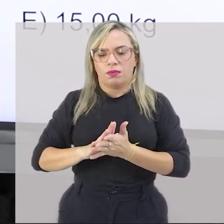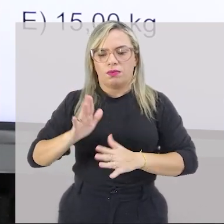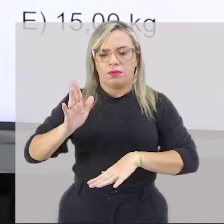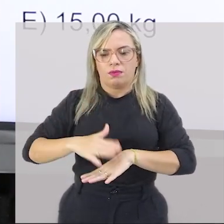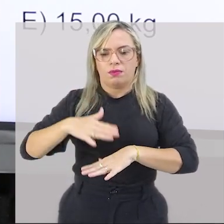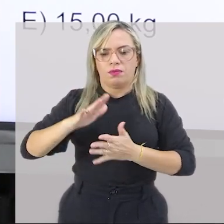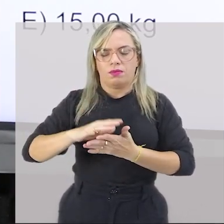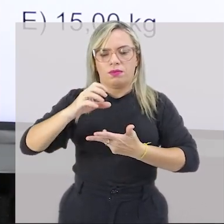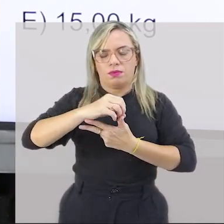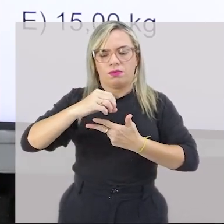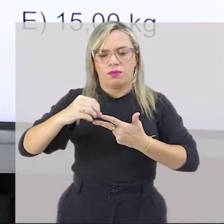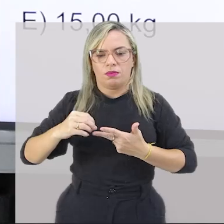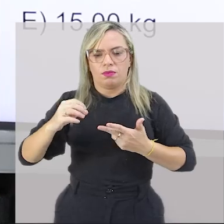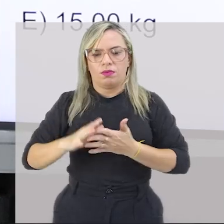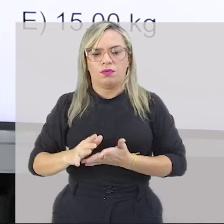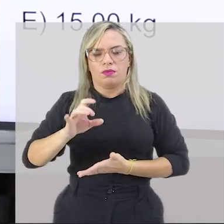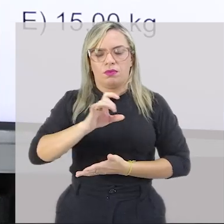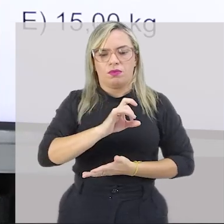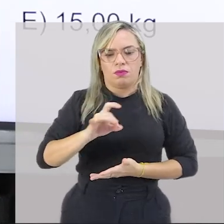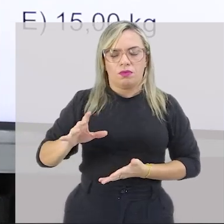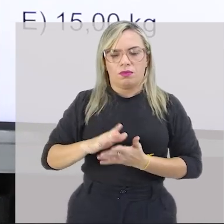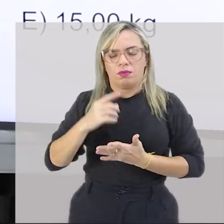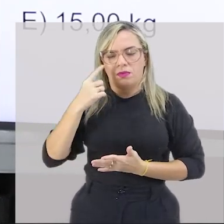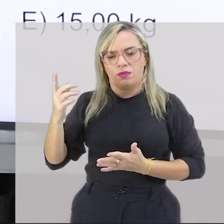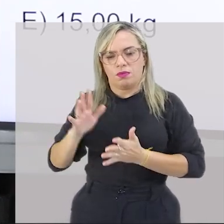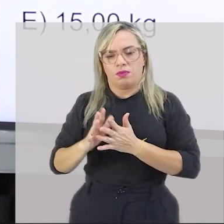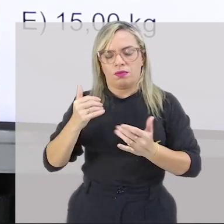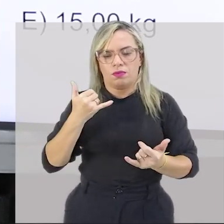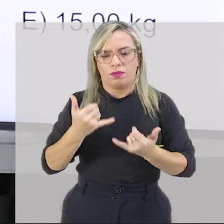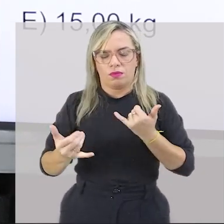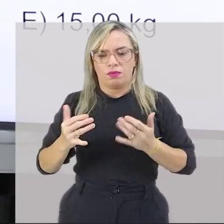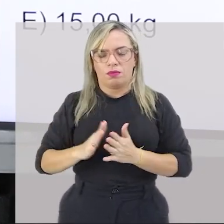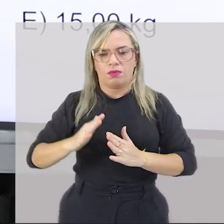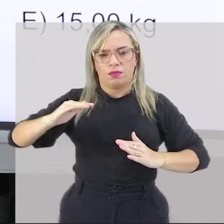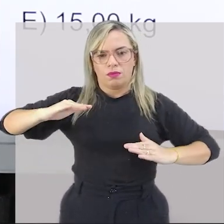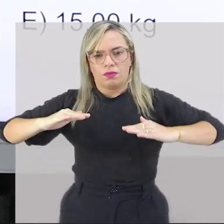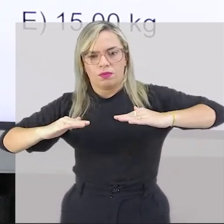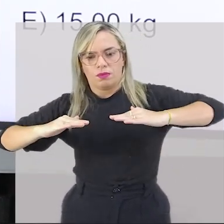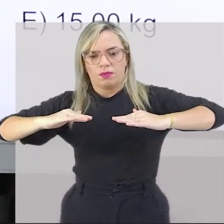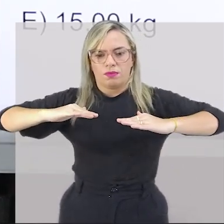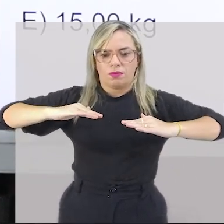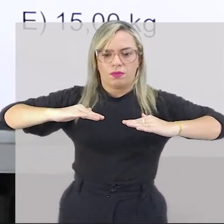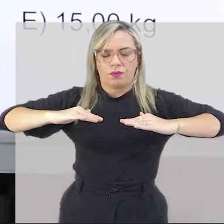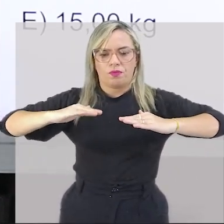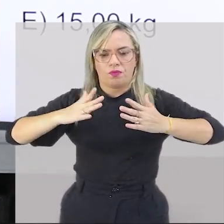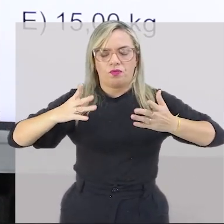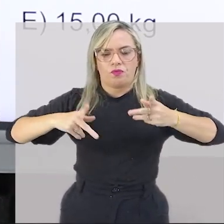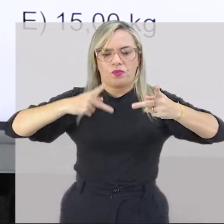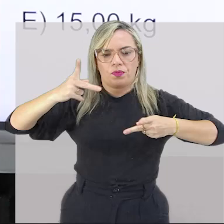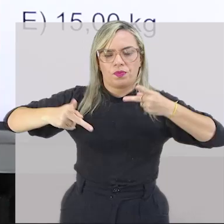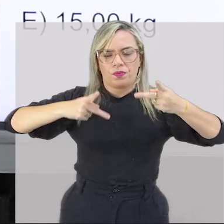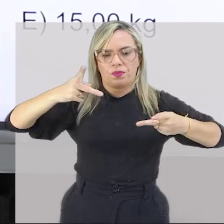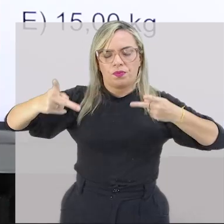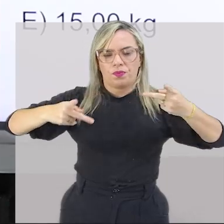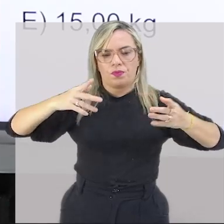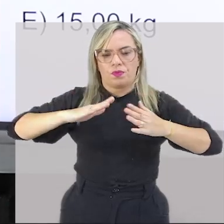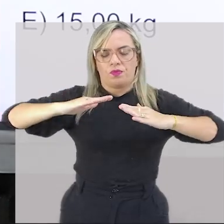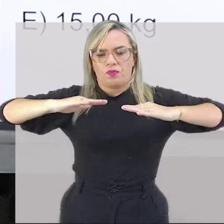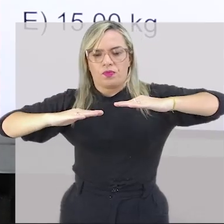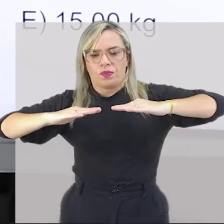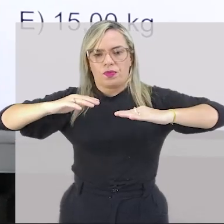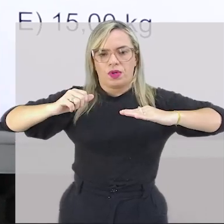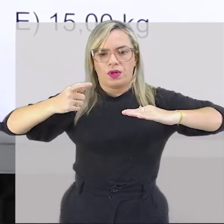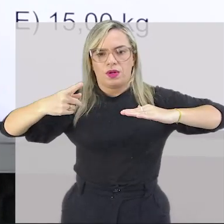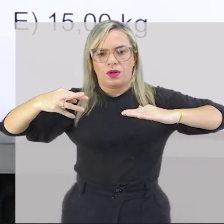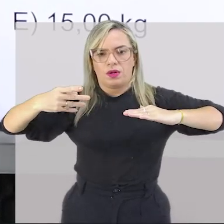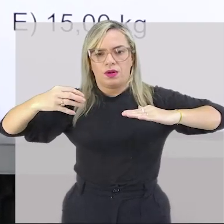questão do Enem, só que é uma questão que parece uma gangorra, que como eu falei para vocês, né? Questão de alavanca, se liga, de